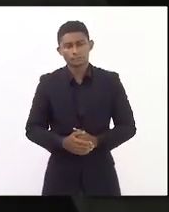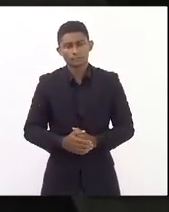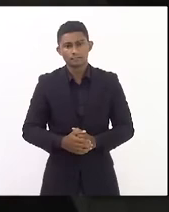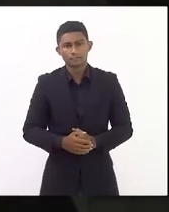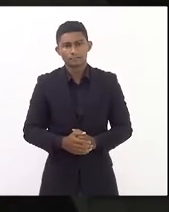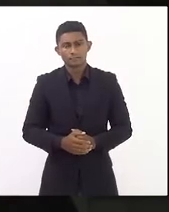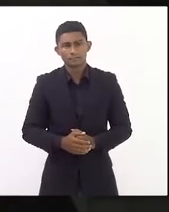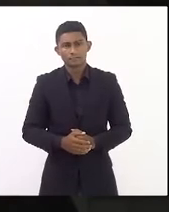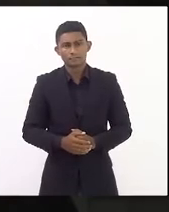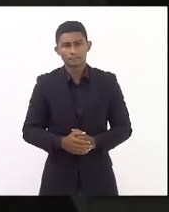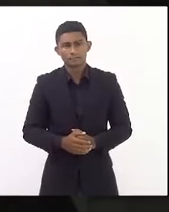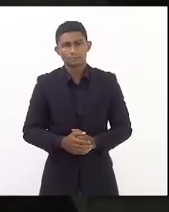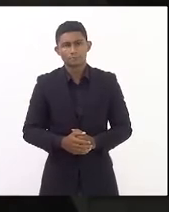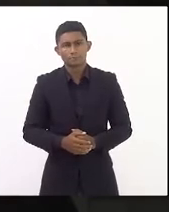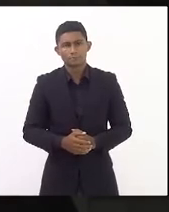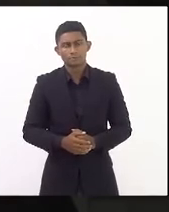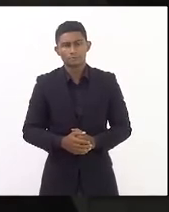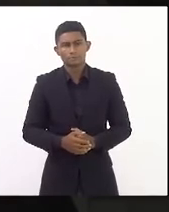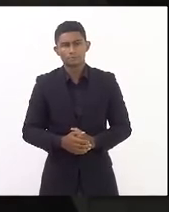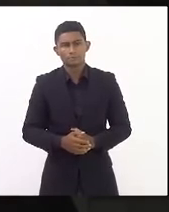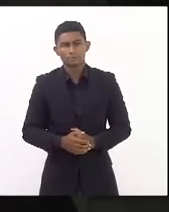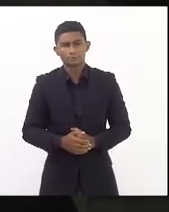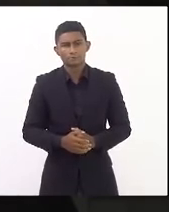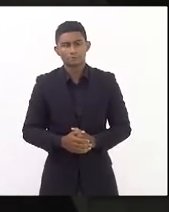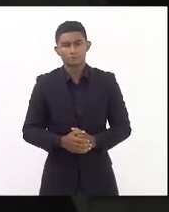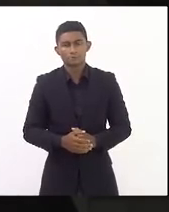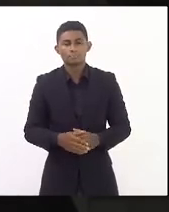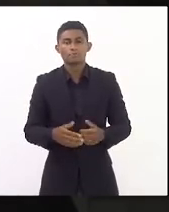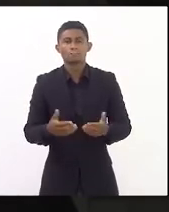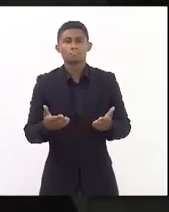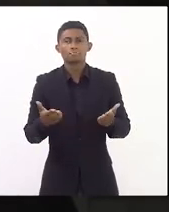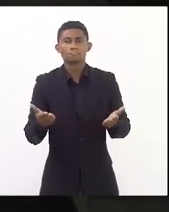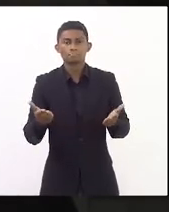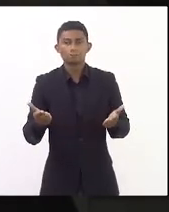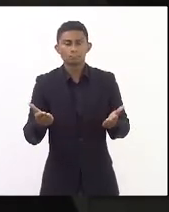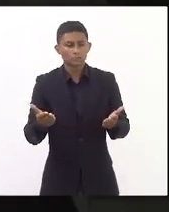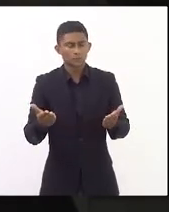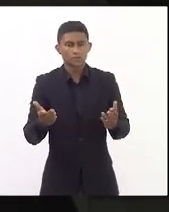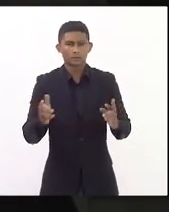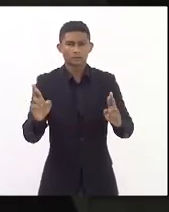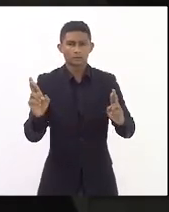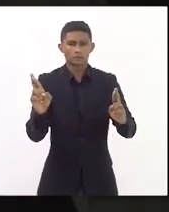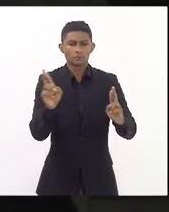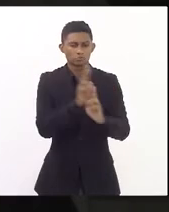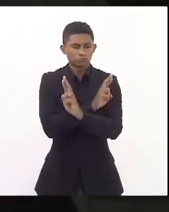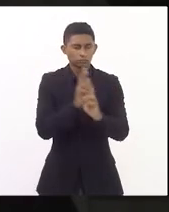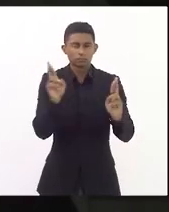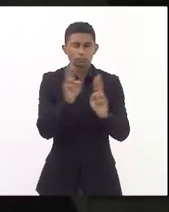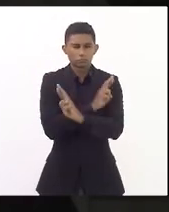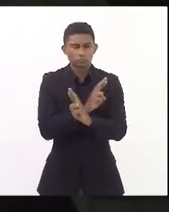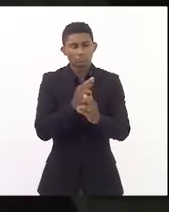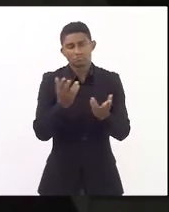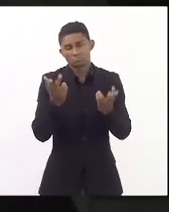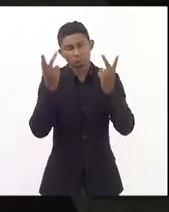As configurações não alteram essa correlação de forças.